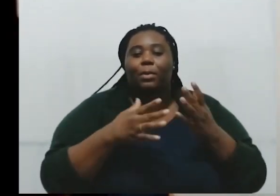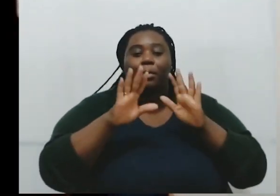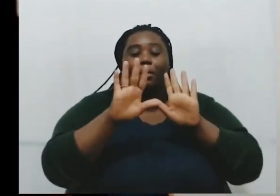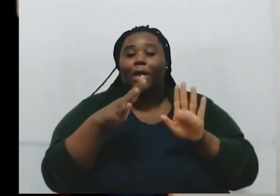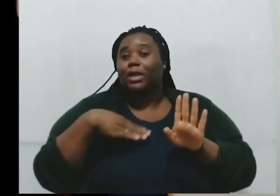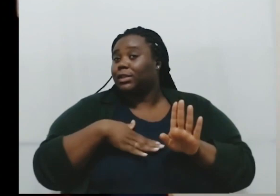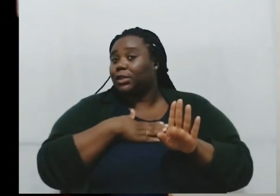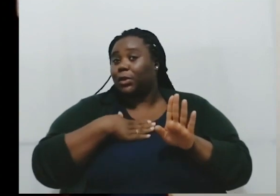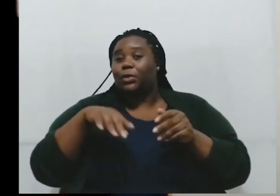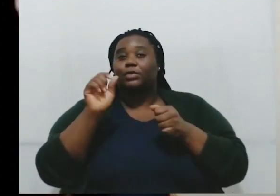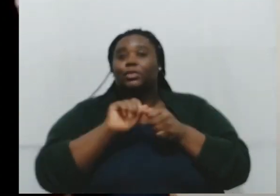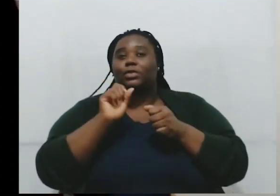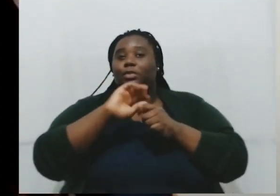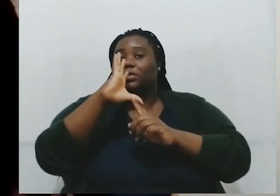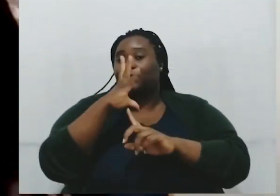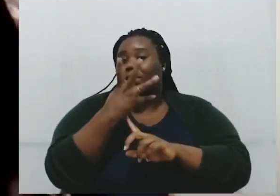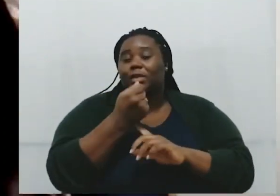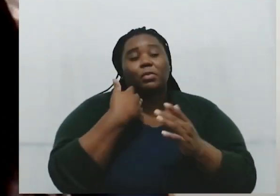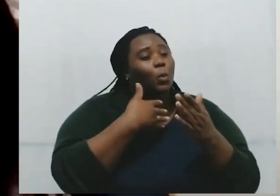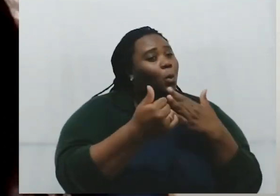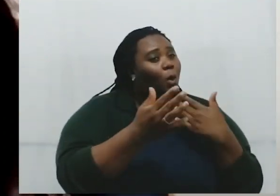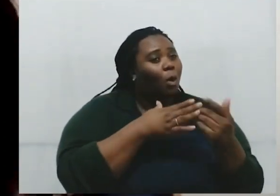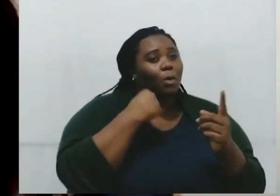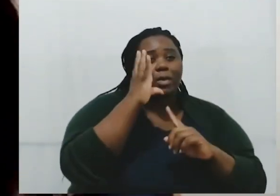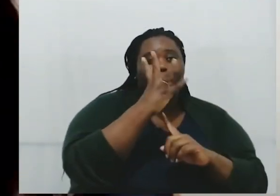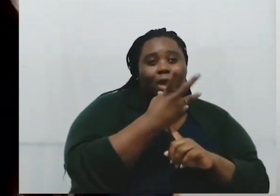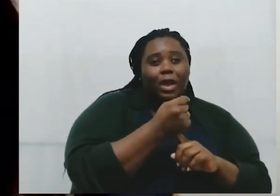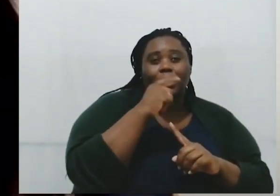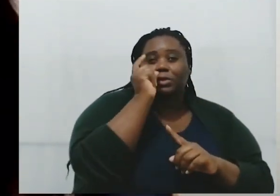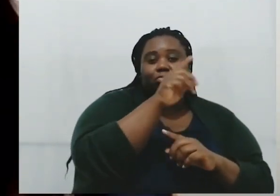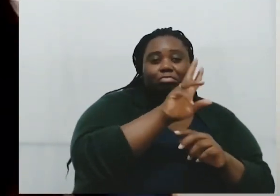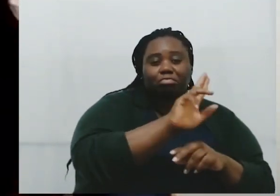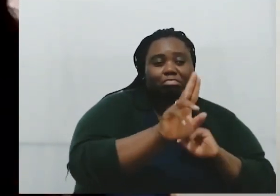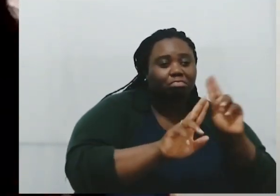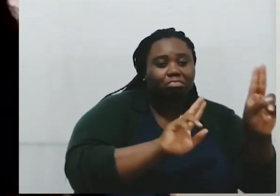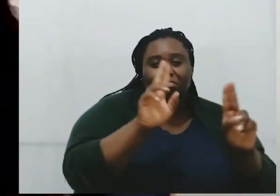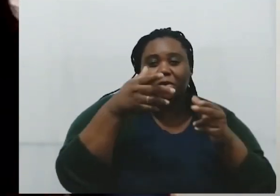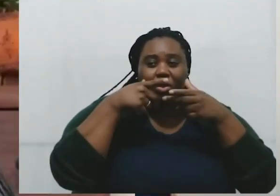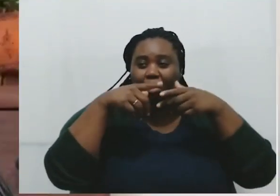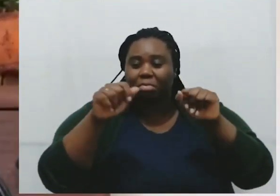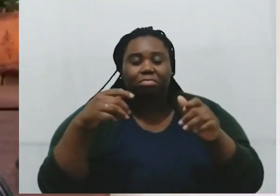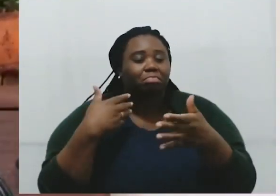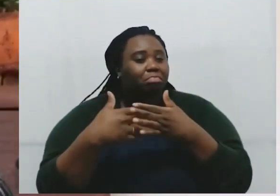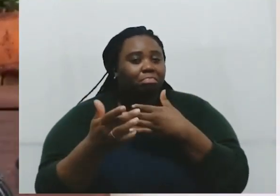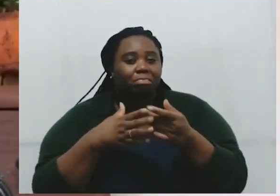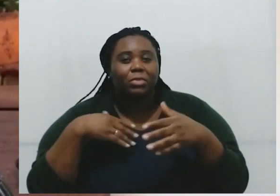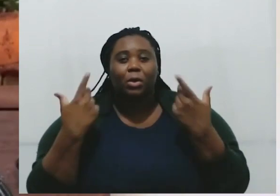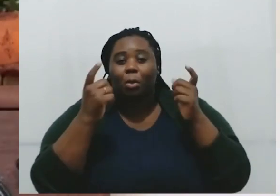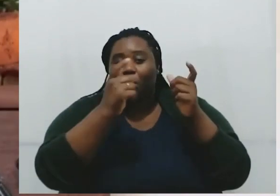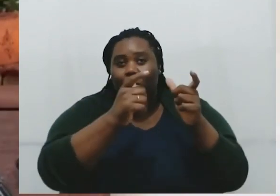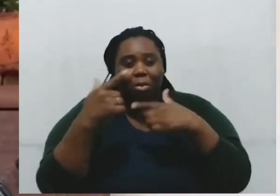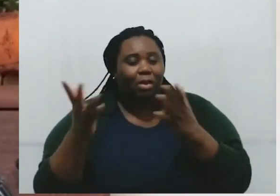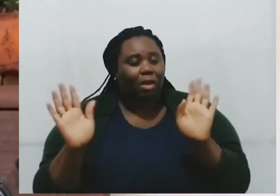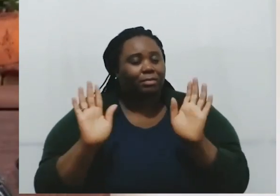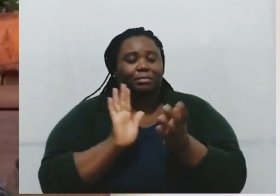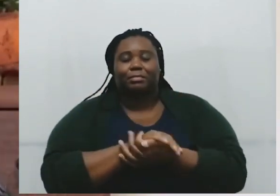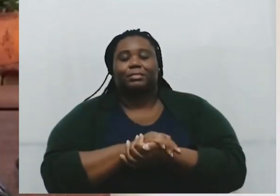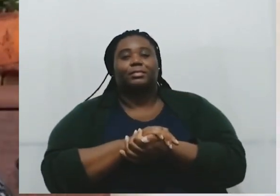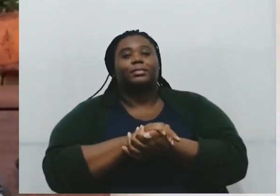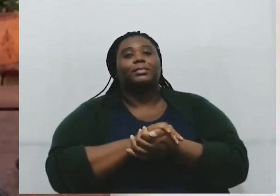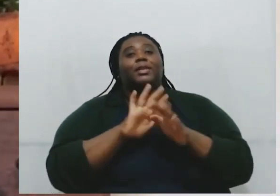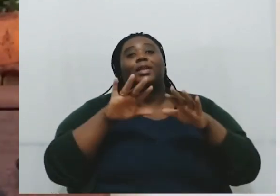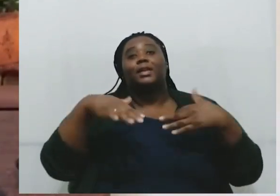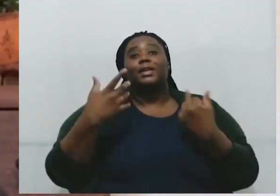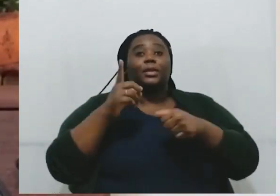independente de qual seja o nome dado à linguagem, independente de qual seja o meio. E aí, nessa mesma época da